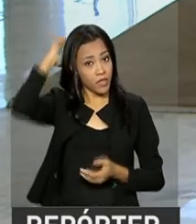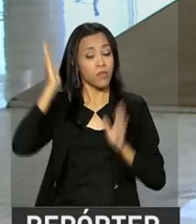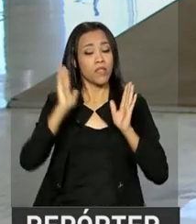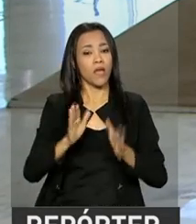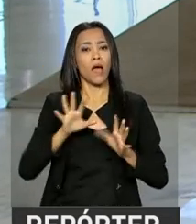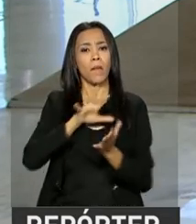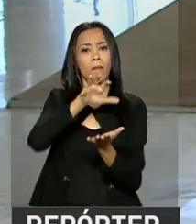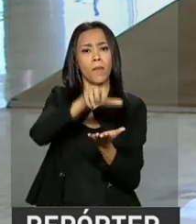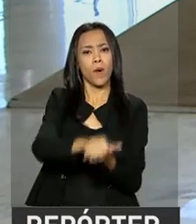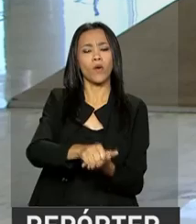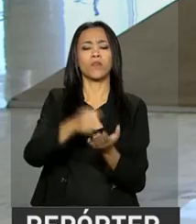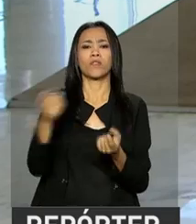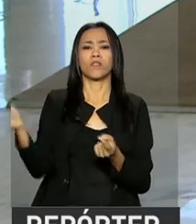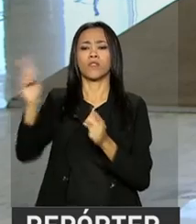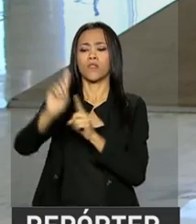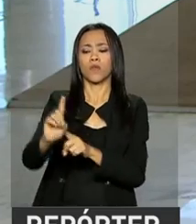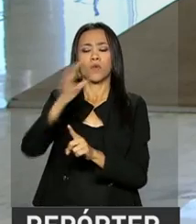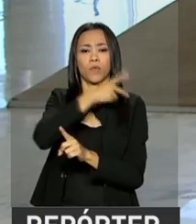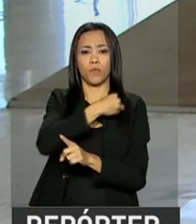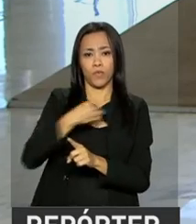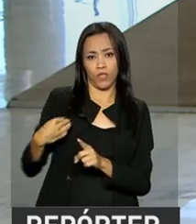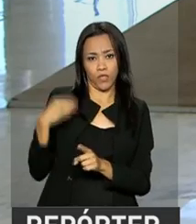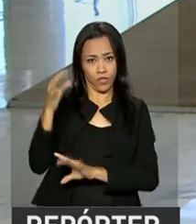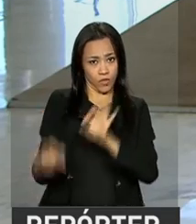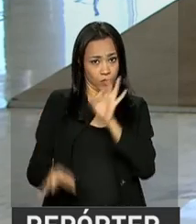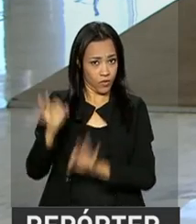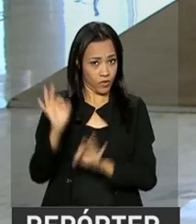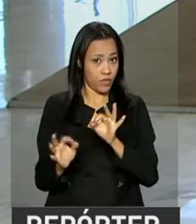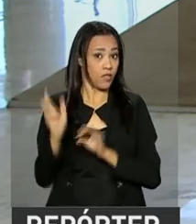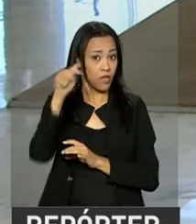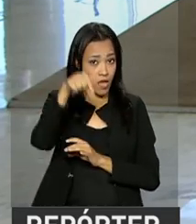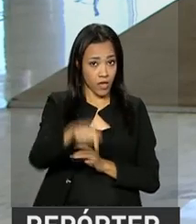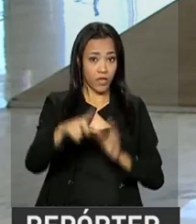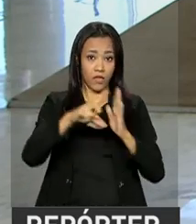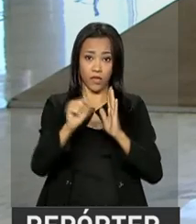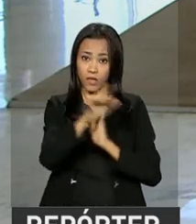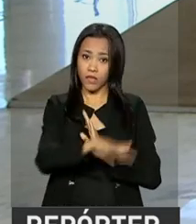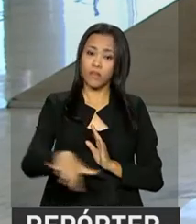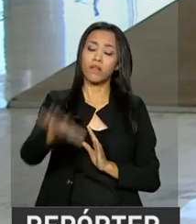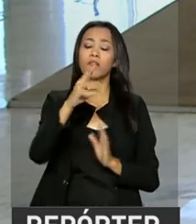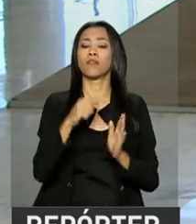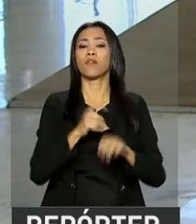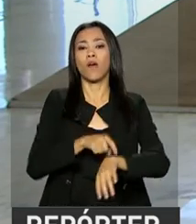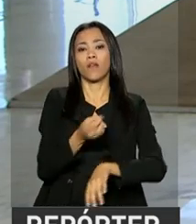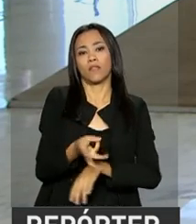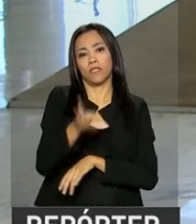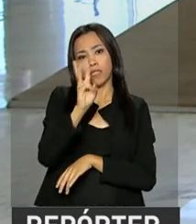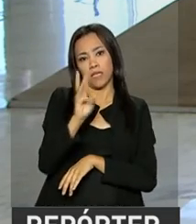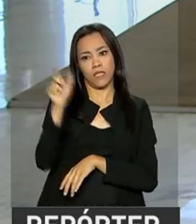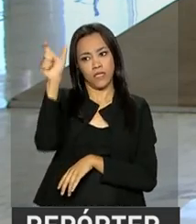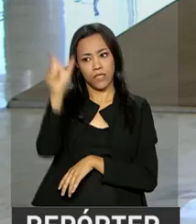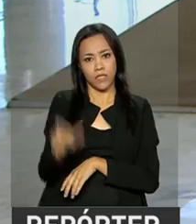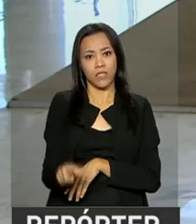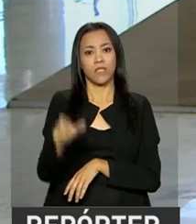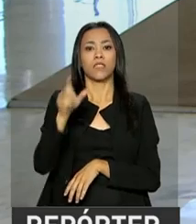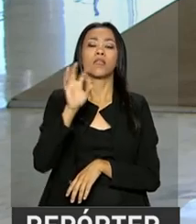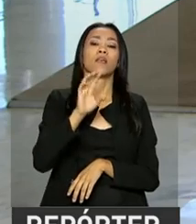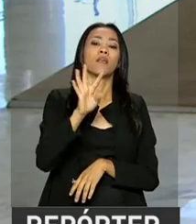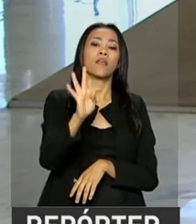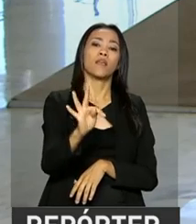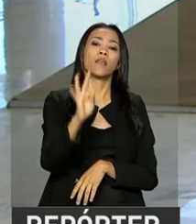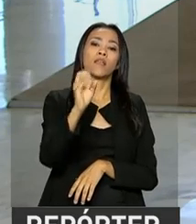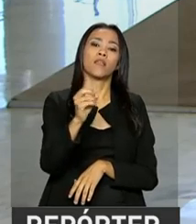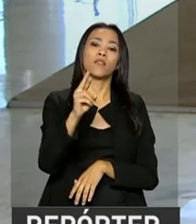Jardim como Ministro da Justiça também em cerimônia aqui no Palácio do Planalto às 3 horas tor qu que era titular do Ministério da